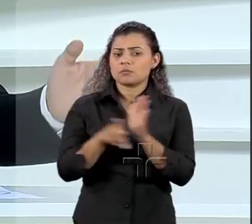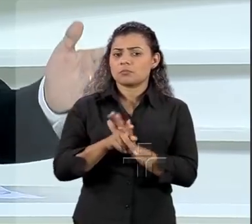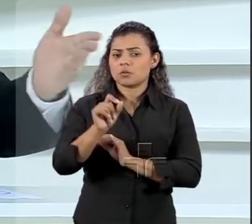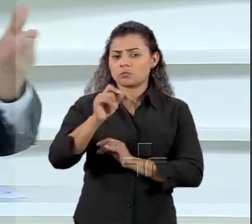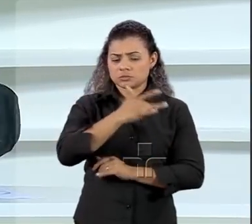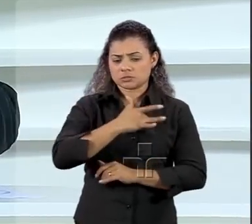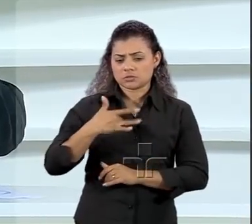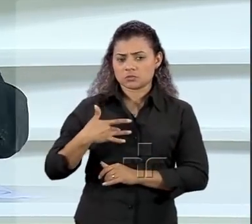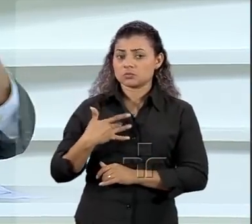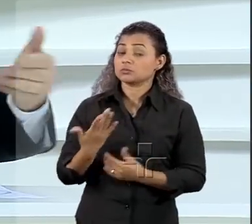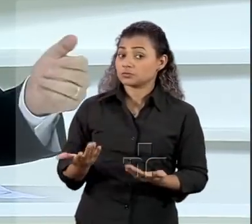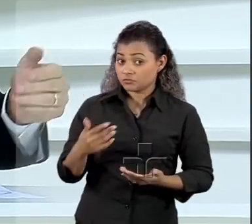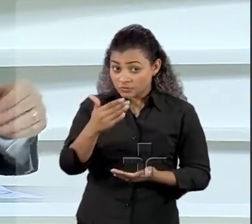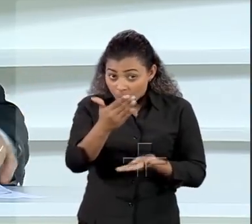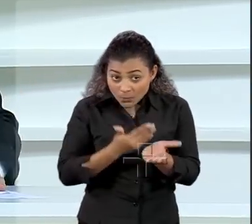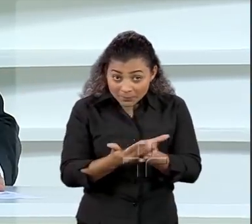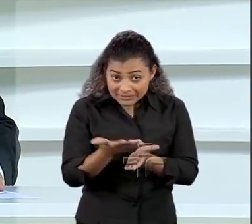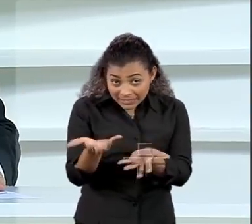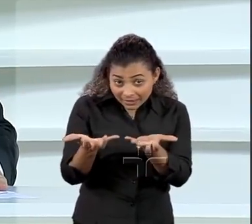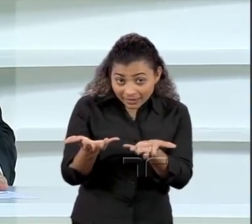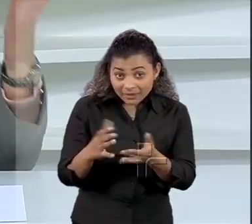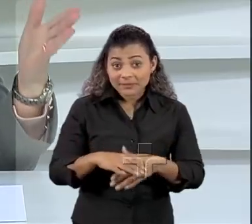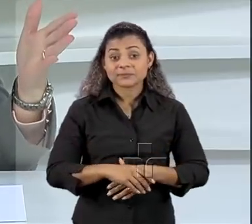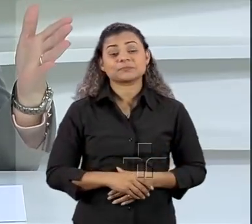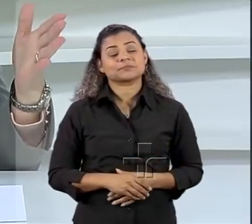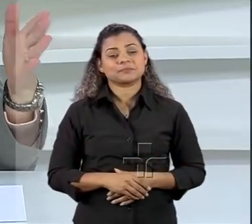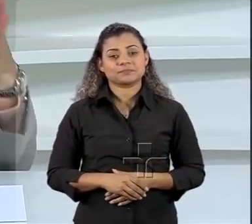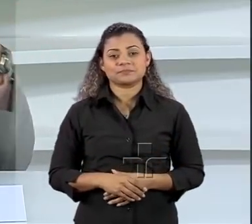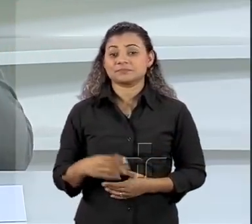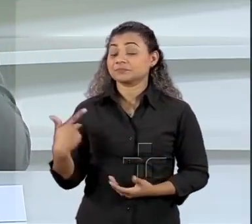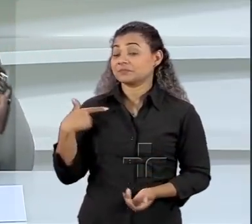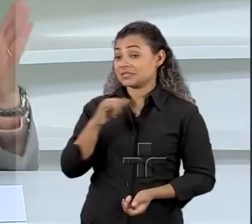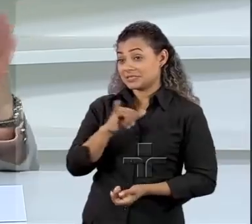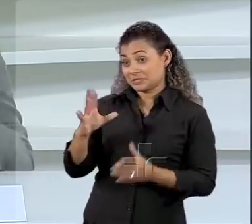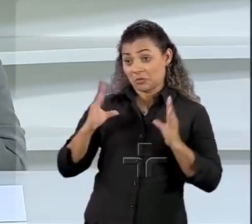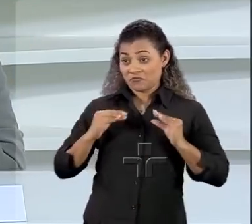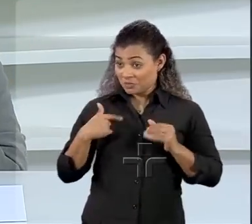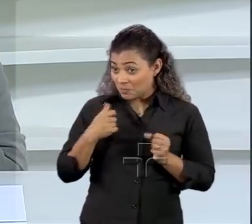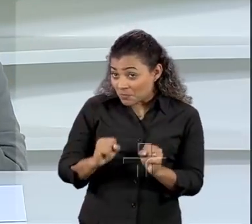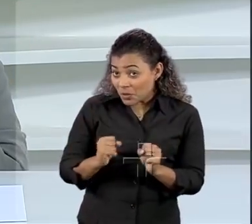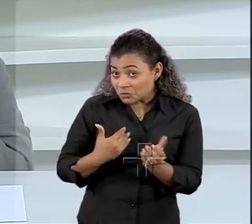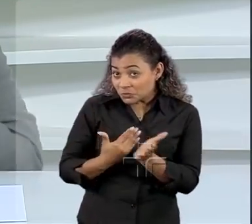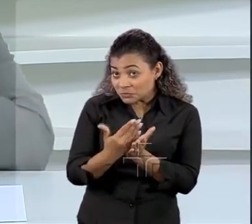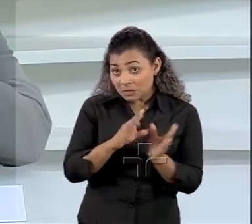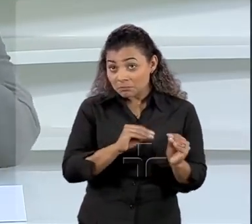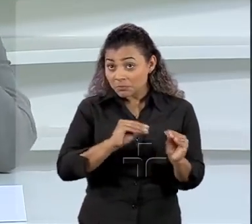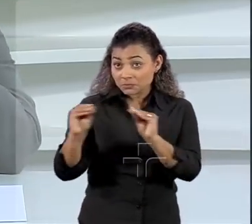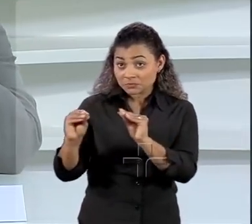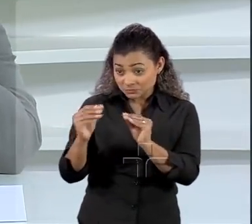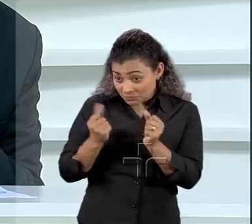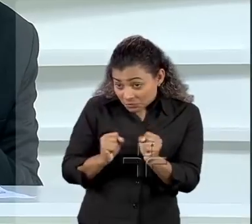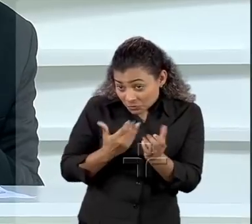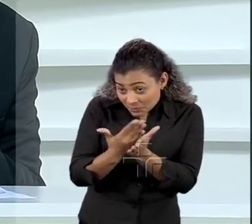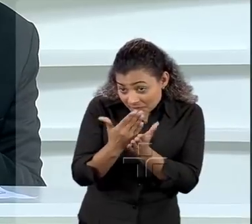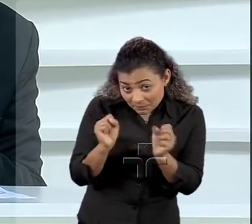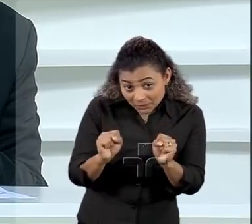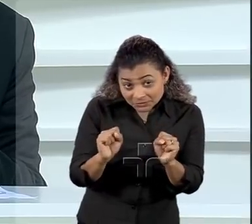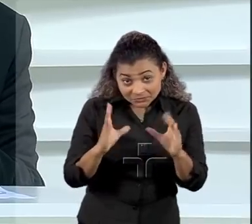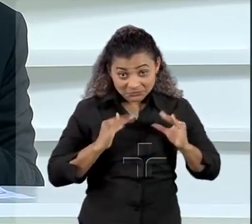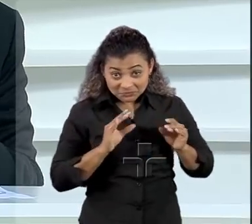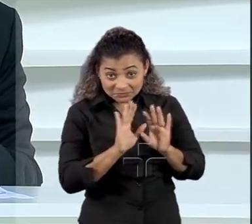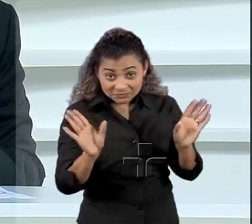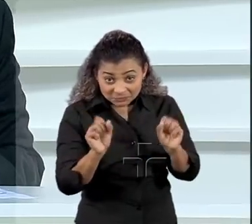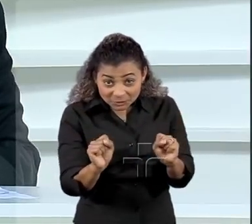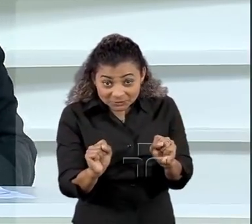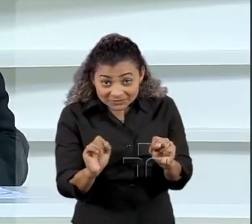quer começar ou a gente... Se os cavalheiros estiverem confortáveis, eu não me importo, eu posso começar. A gente pode começar pelo outro lado